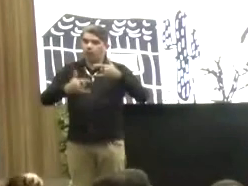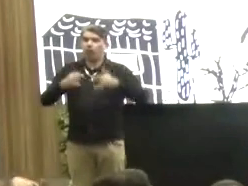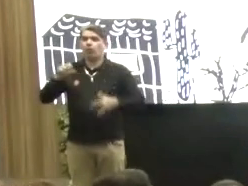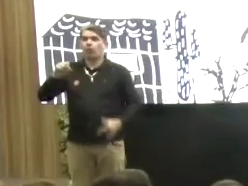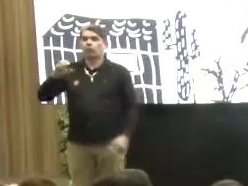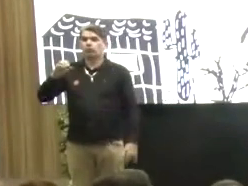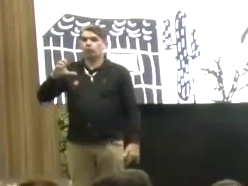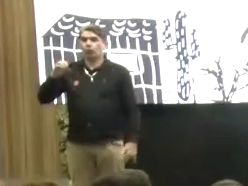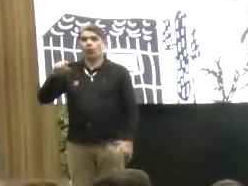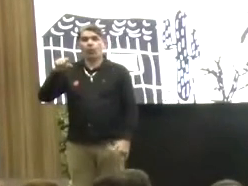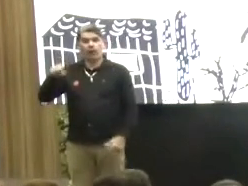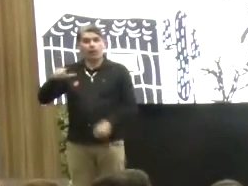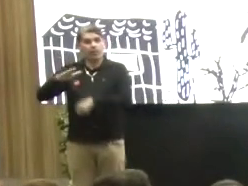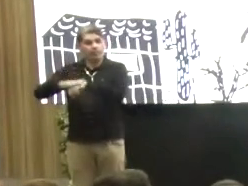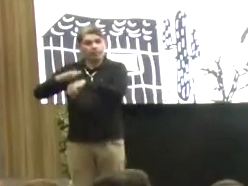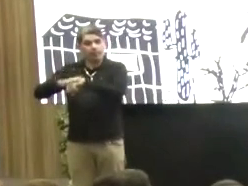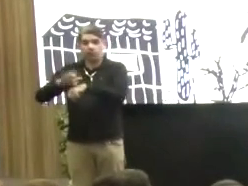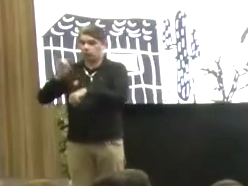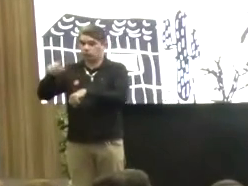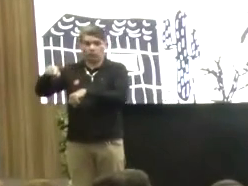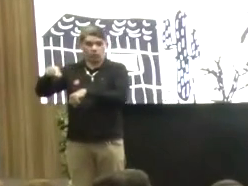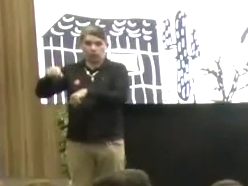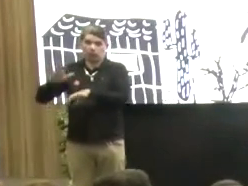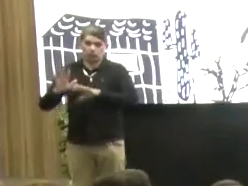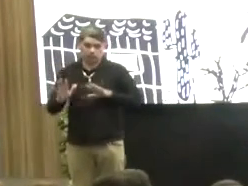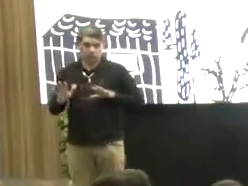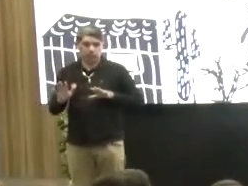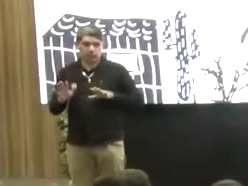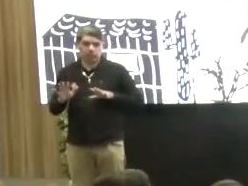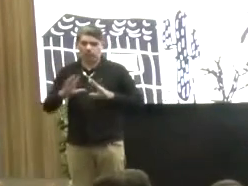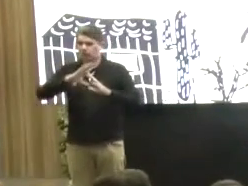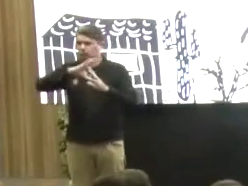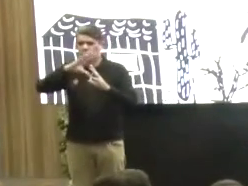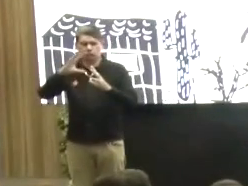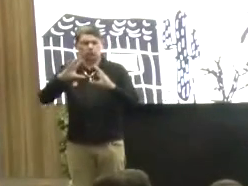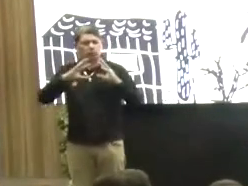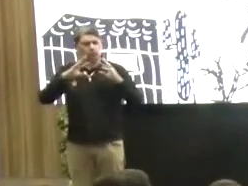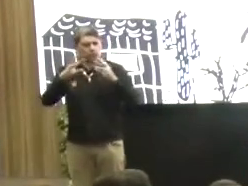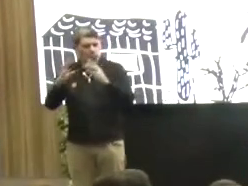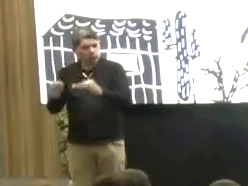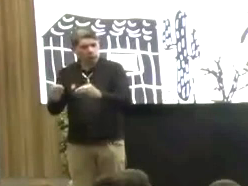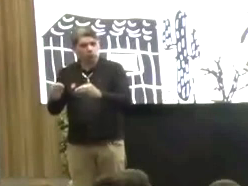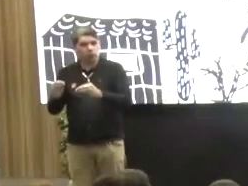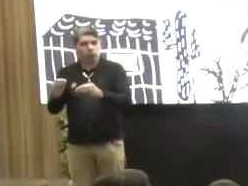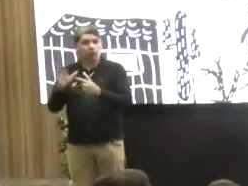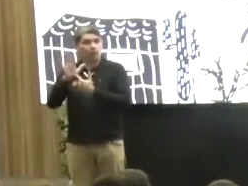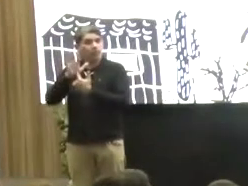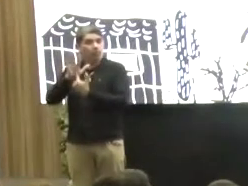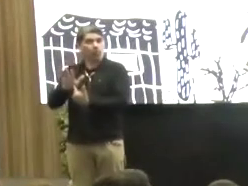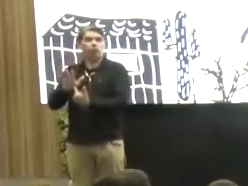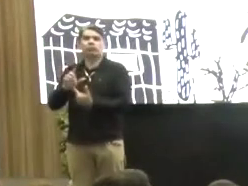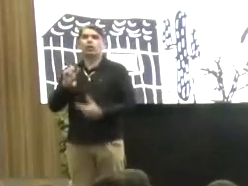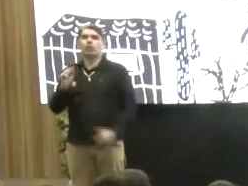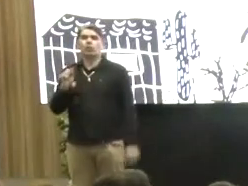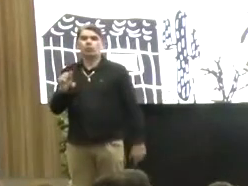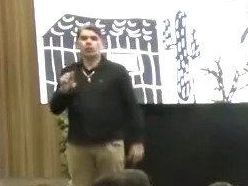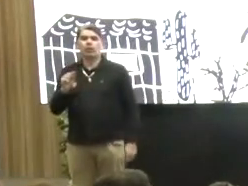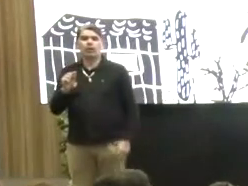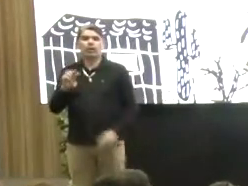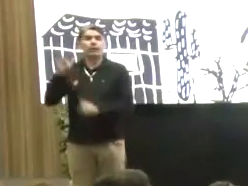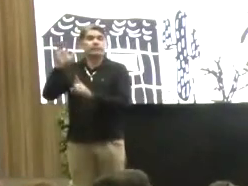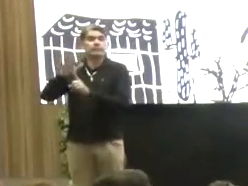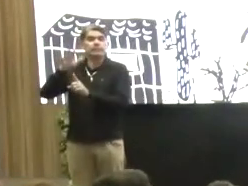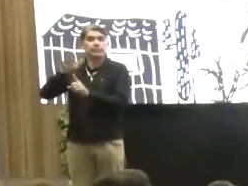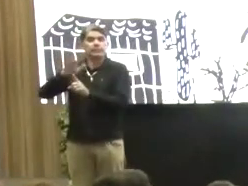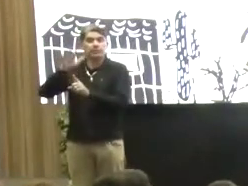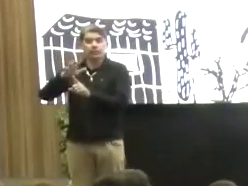de diversas formas. E isso tudo está pondo para a gente que há uma forte tendência,